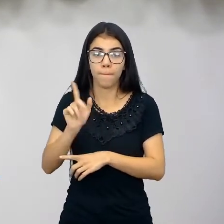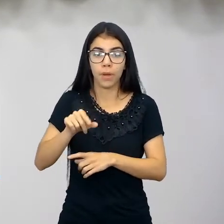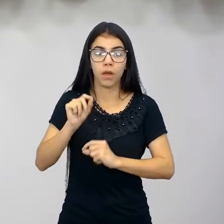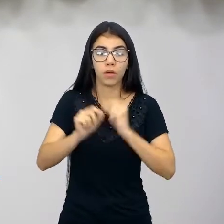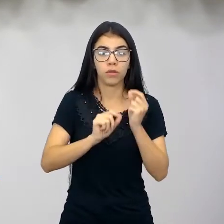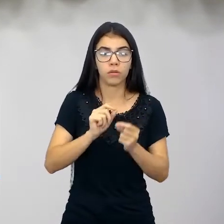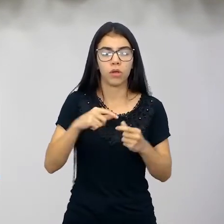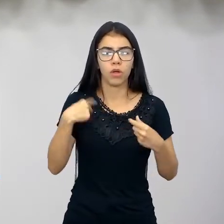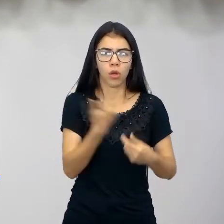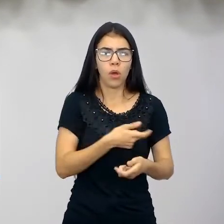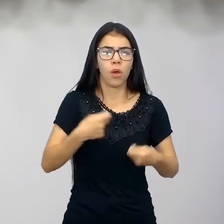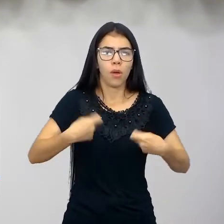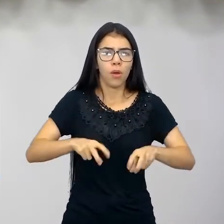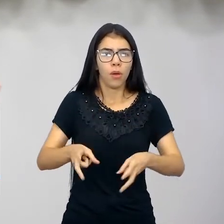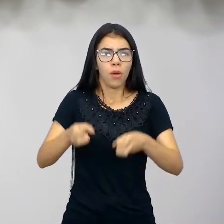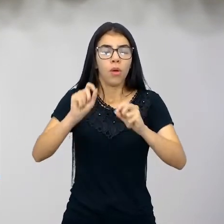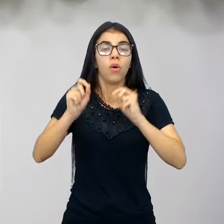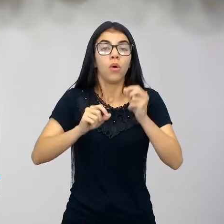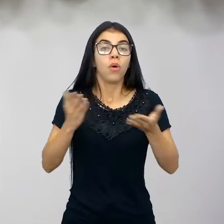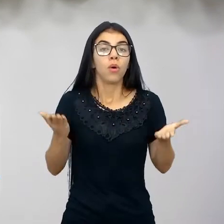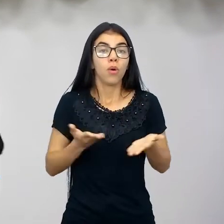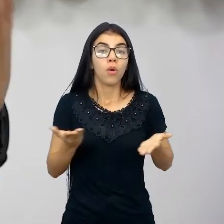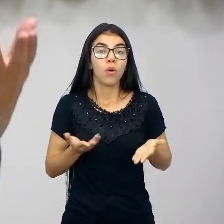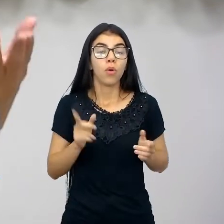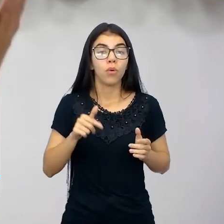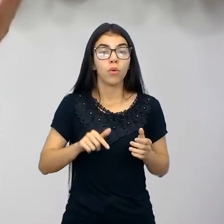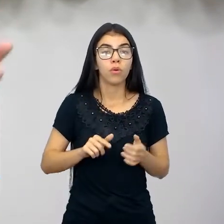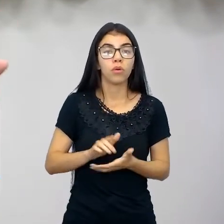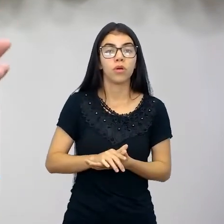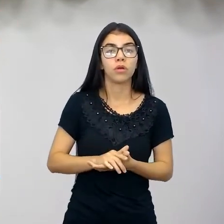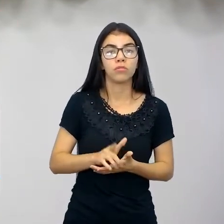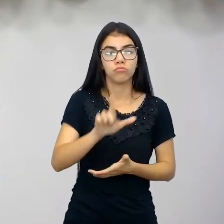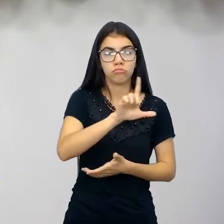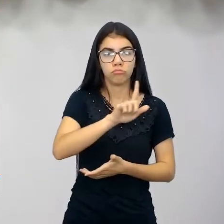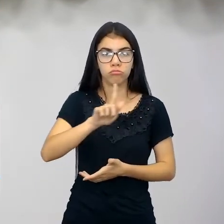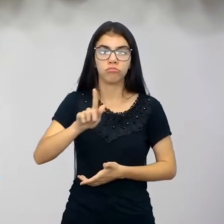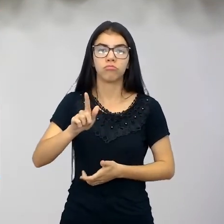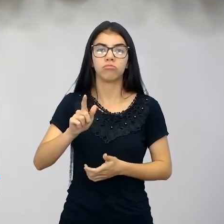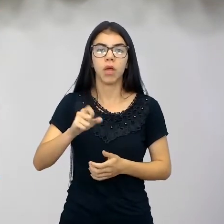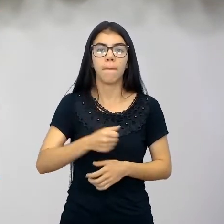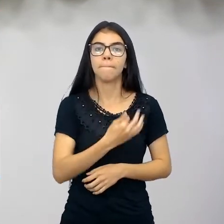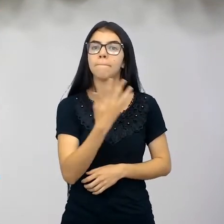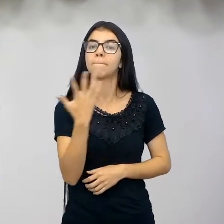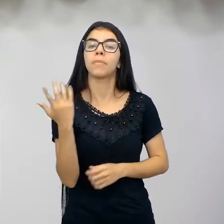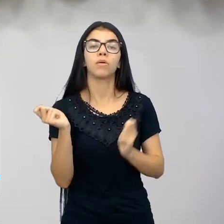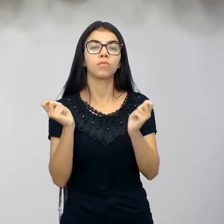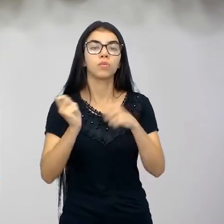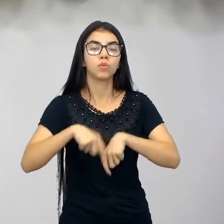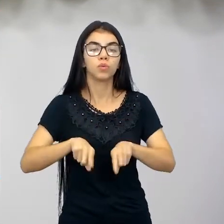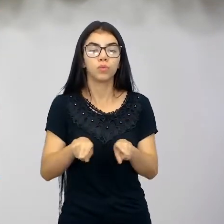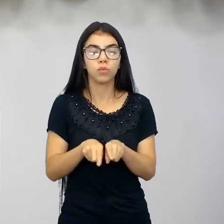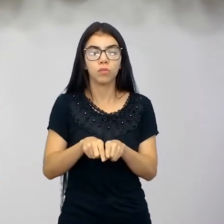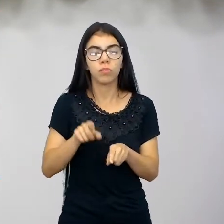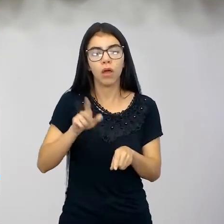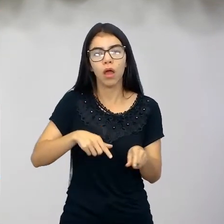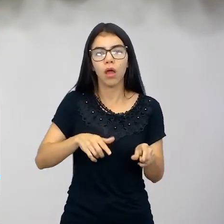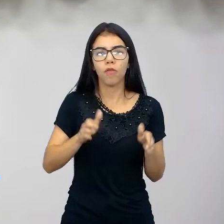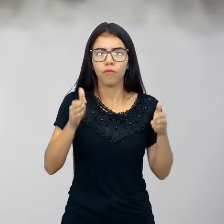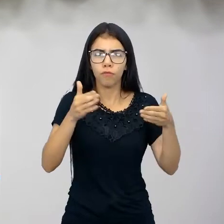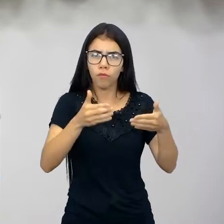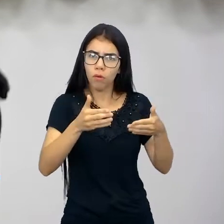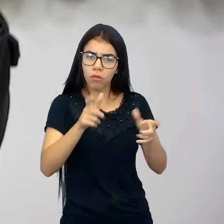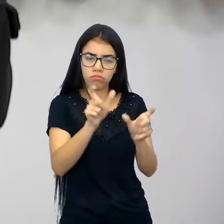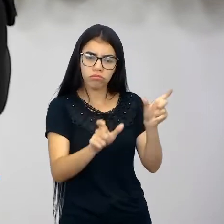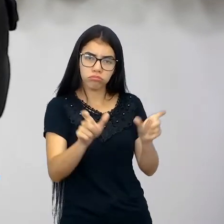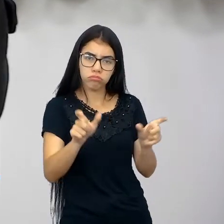gente precisa perceber que, ainda mais hoje, com as diversas linguagens e possibilidades que a gente tem de encontrar aí o público, a gente